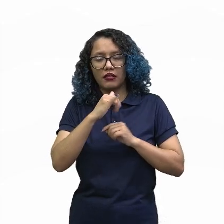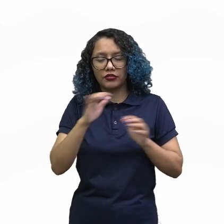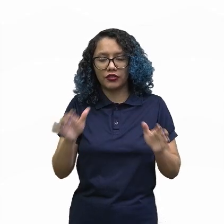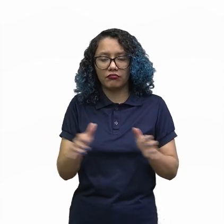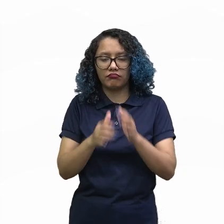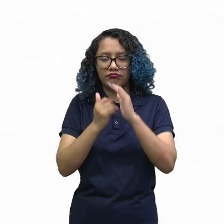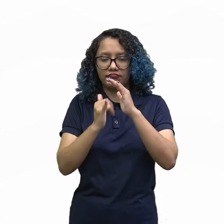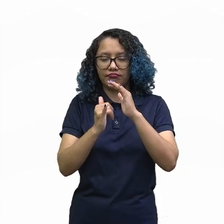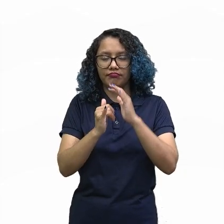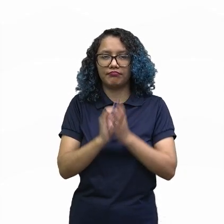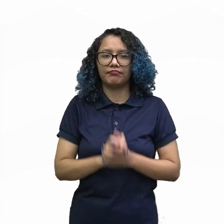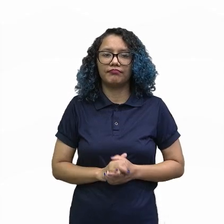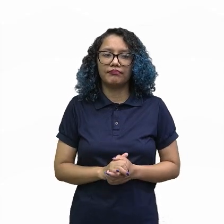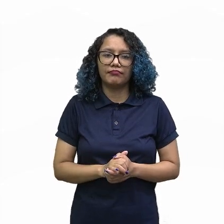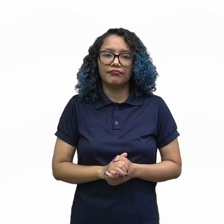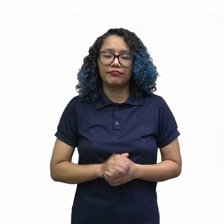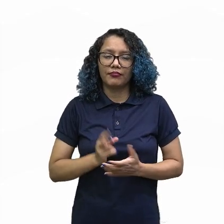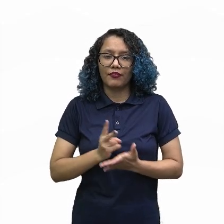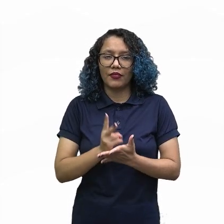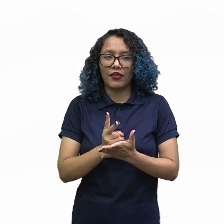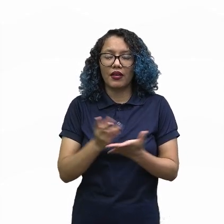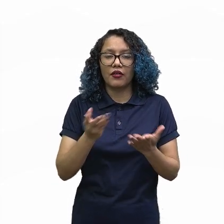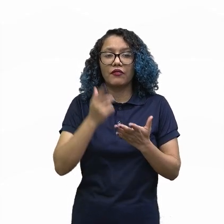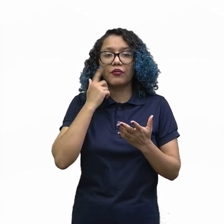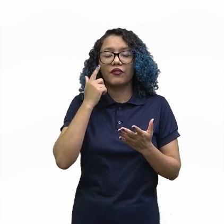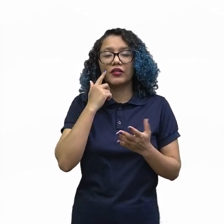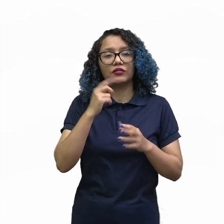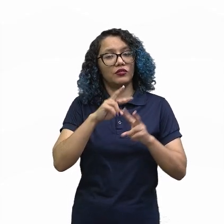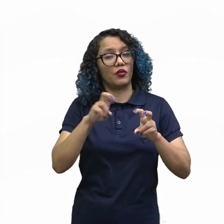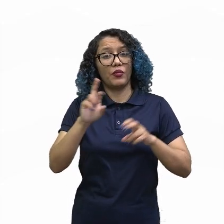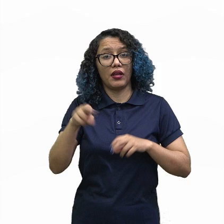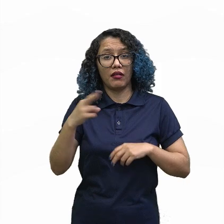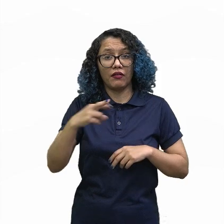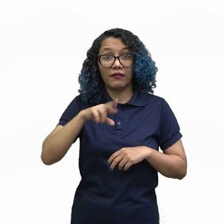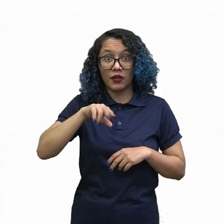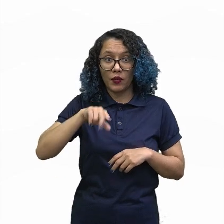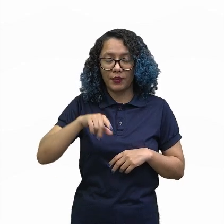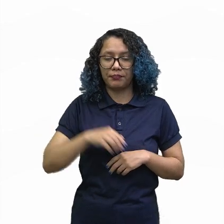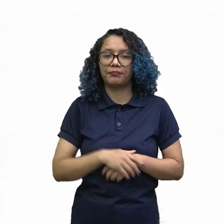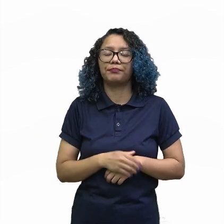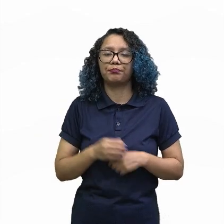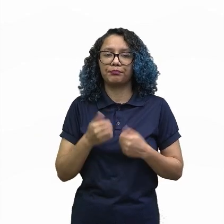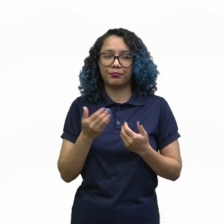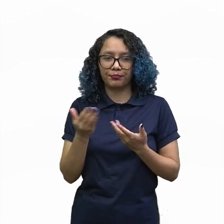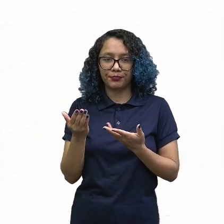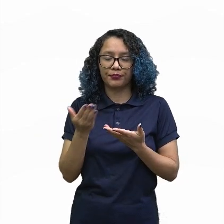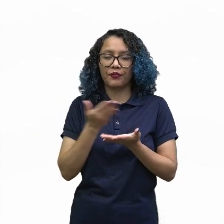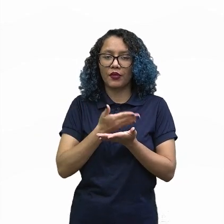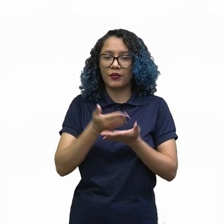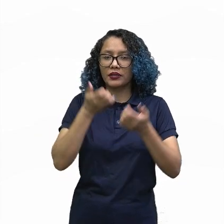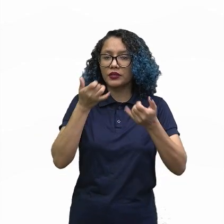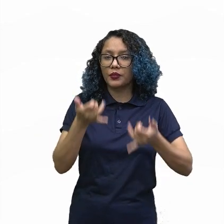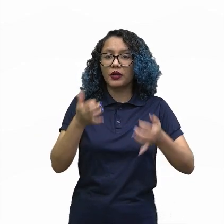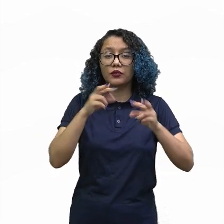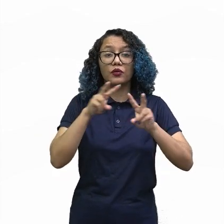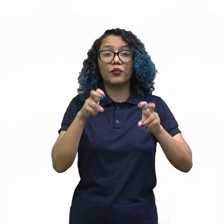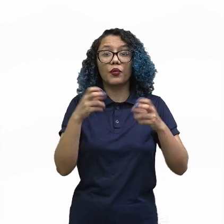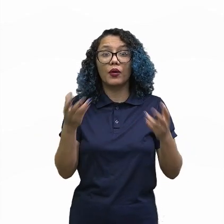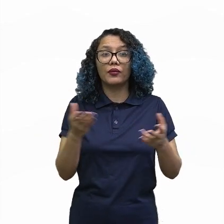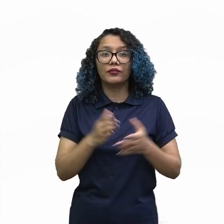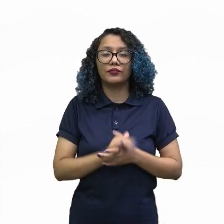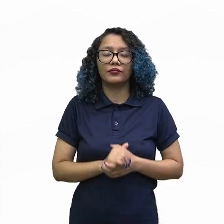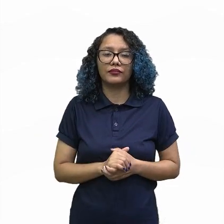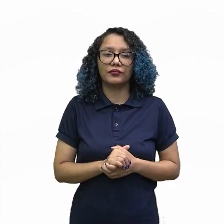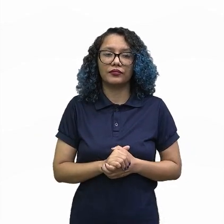nuclear. Vamos começar aqui falando sobre as fontes não renováveis, né? Começando a falar sobre a